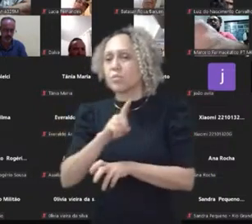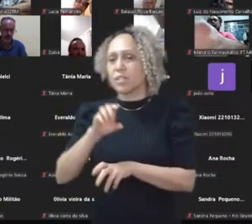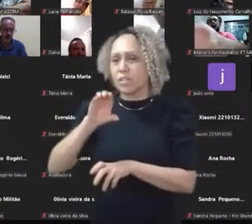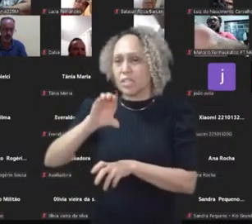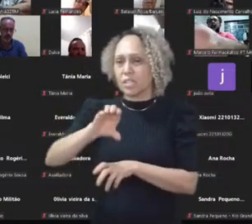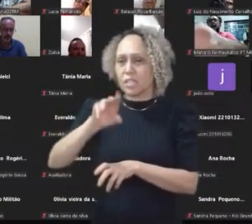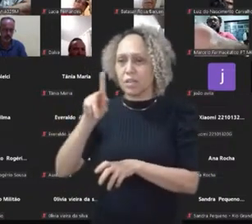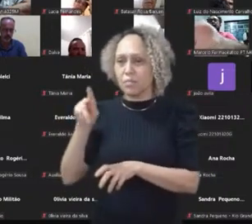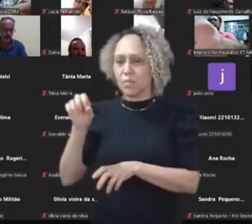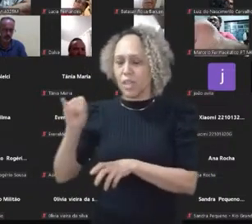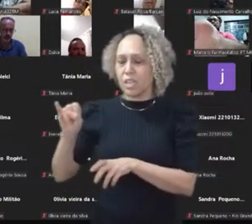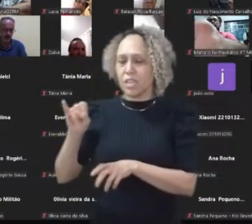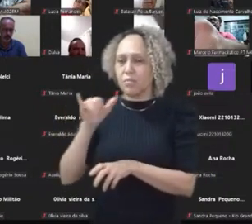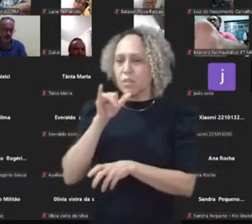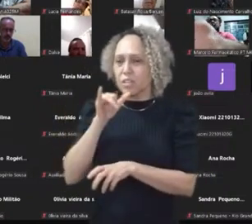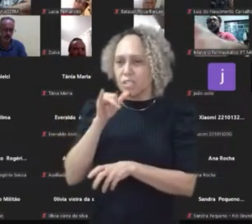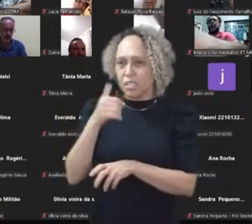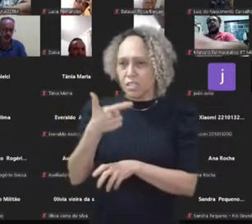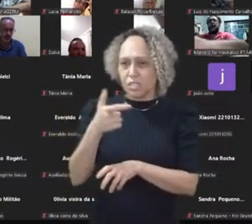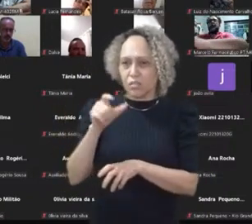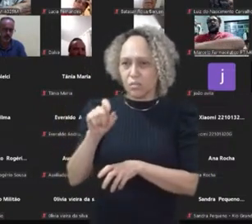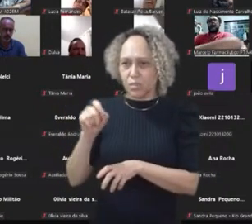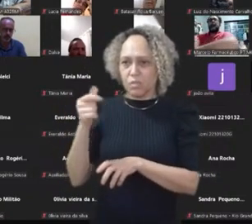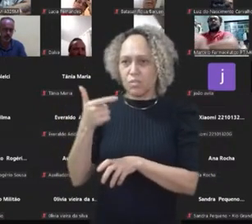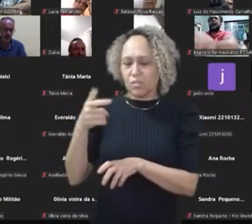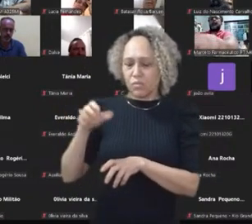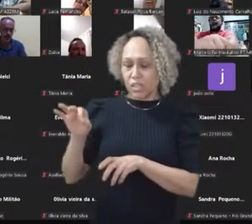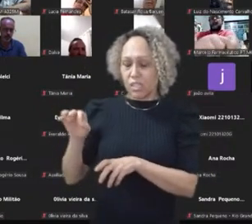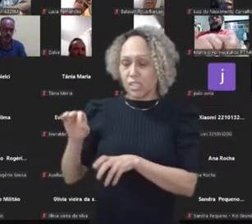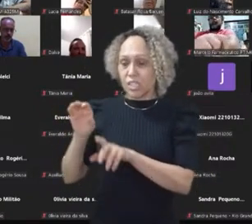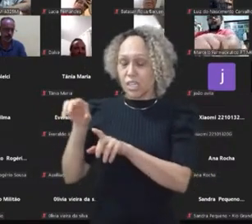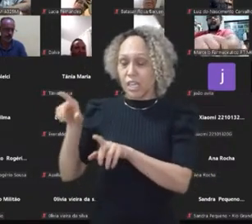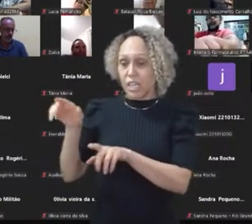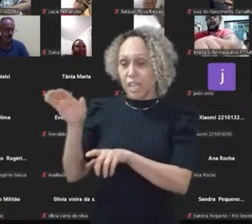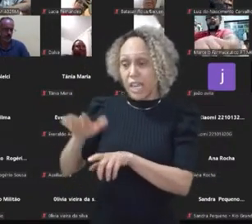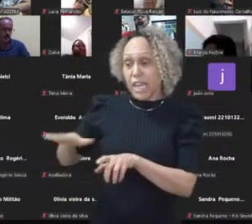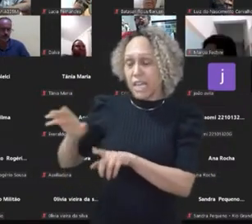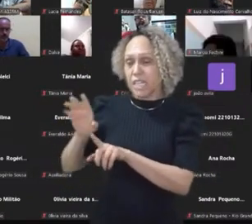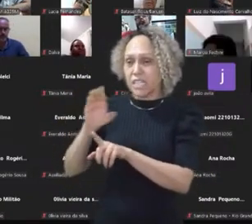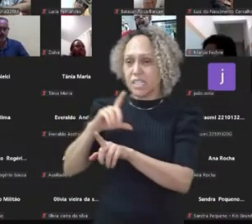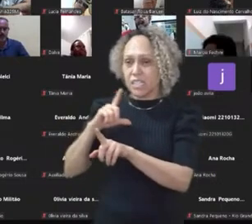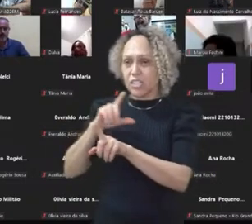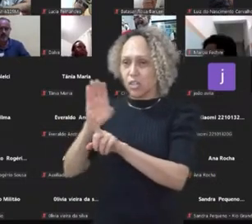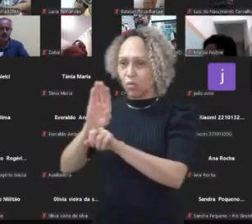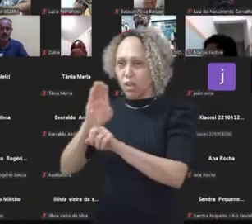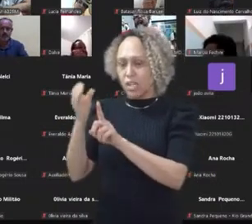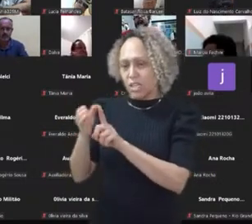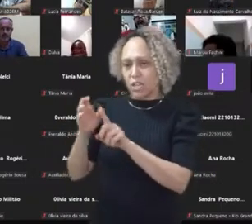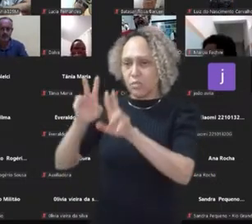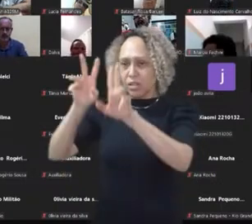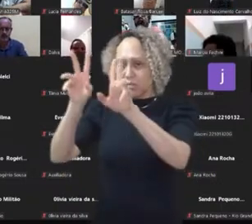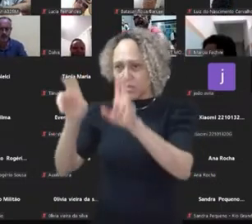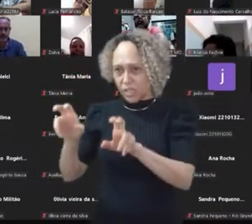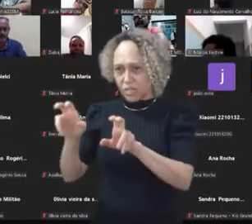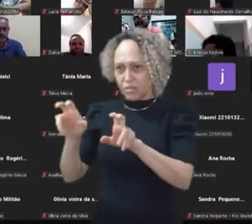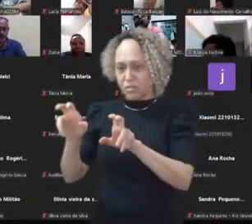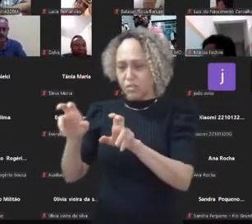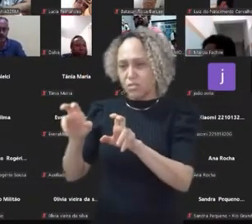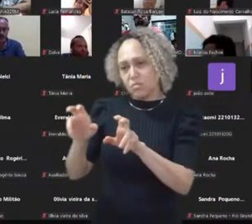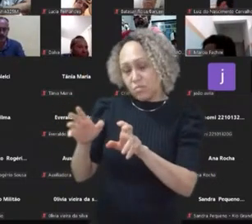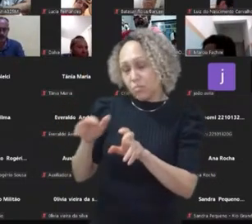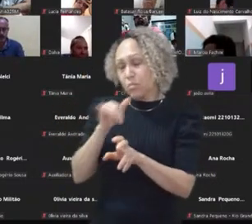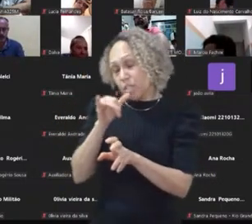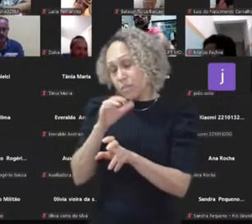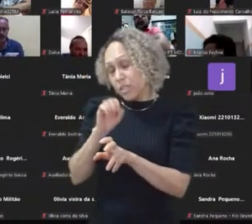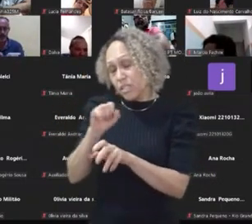no celular do alando Santos um calendários que eles tinham ali qual era o tópico de cada dia o tópico sempre poderia mudar caso acontecesse